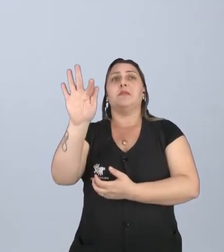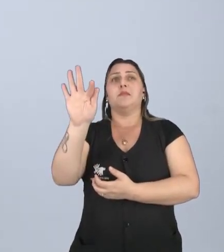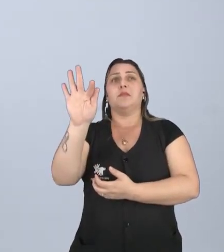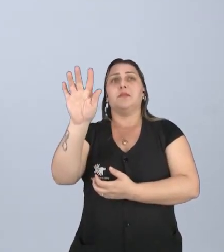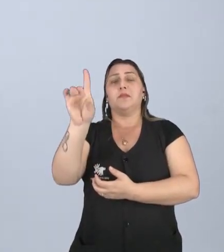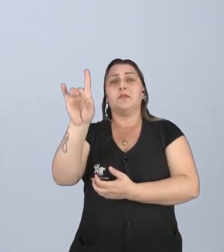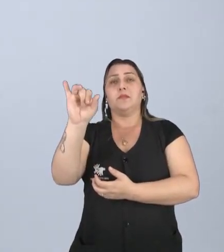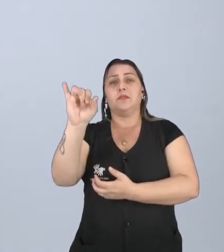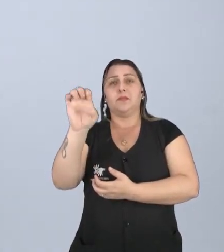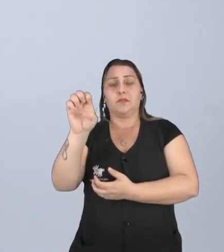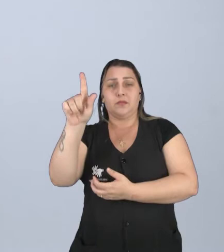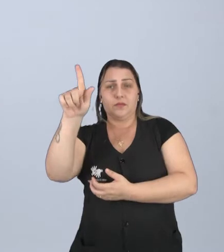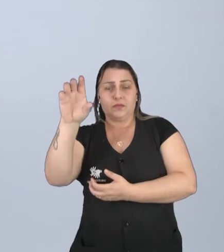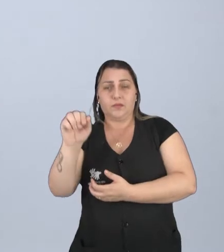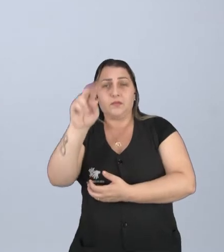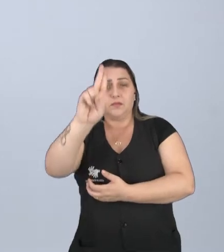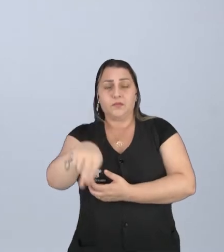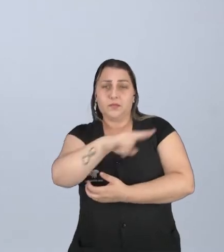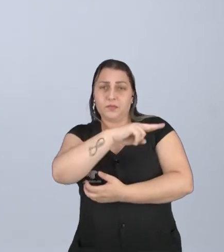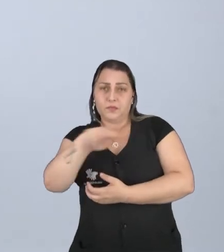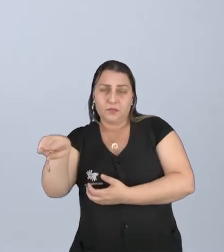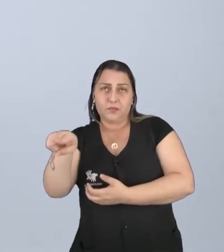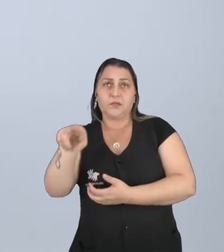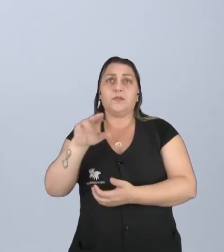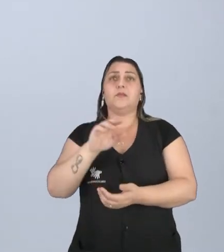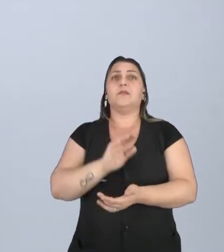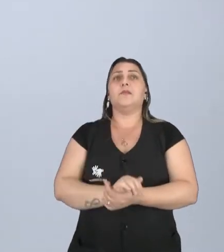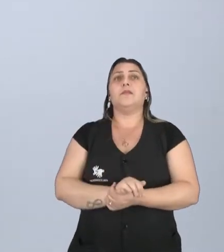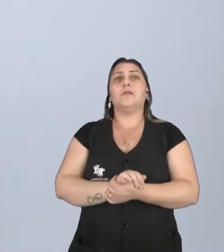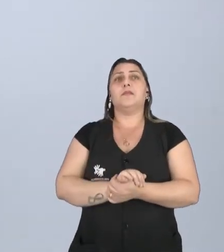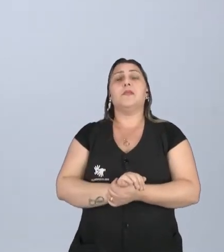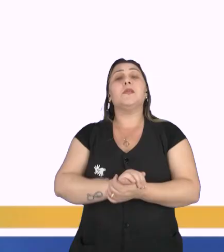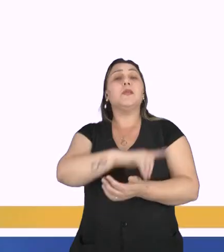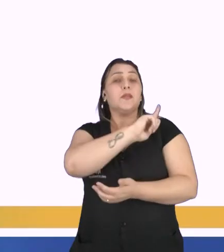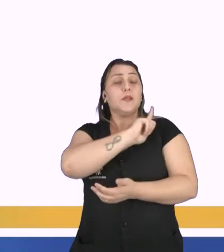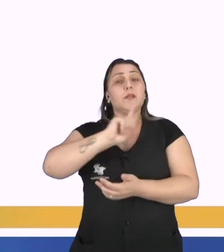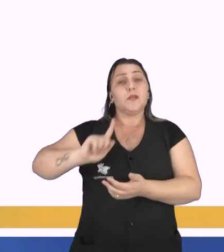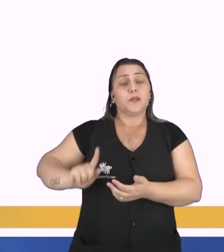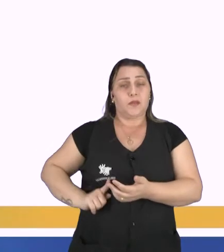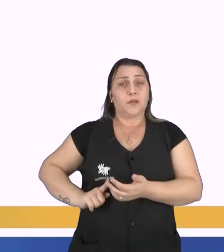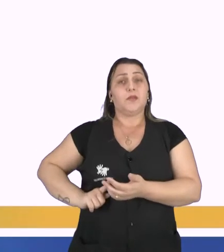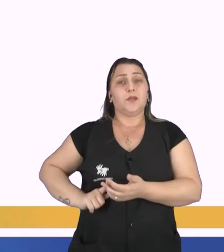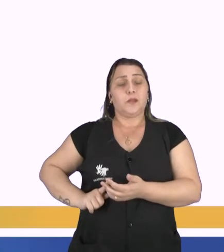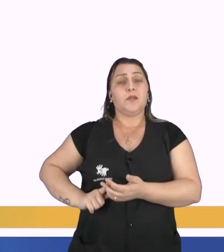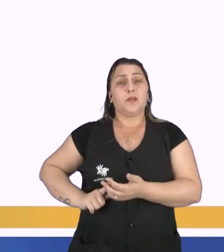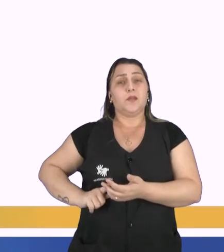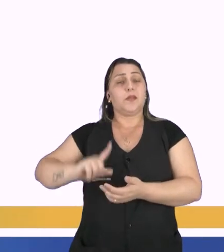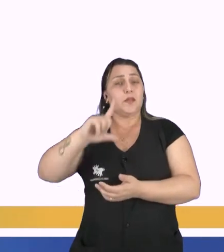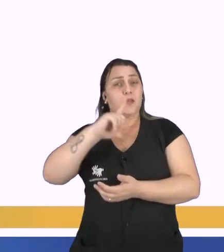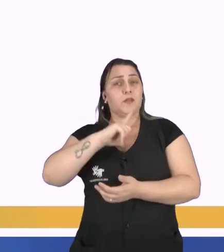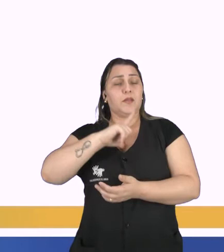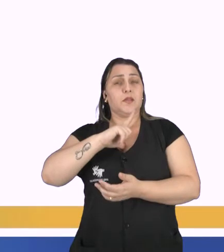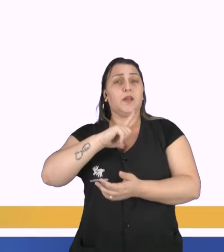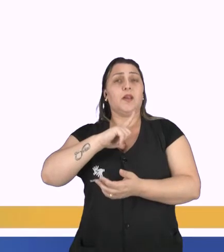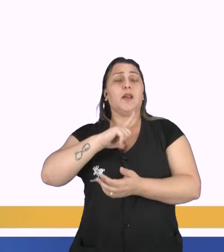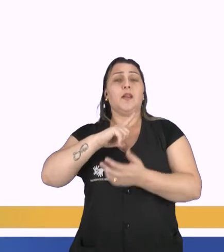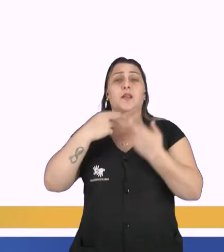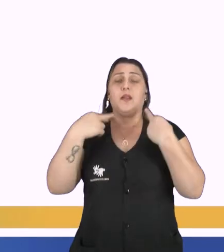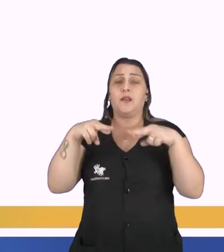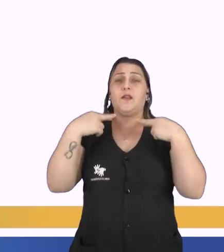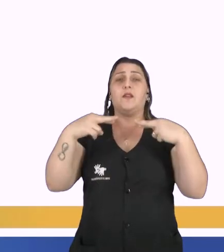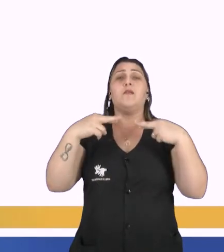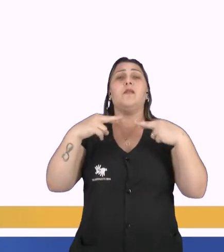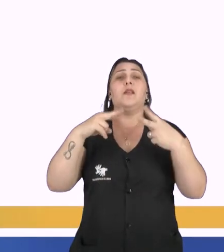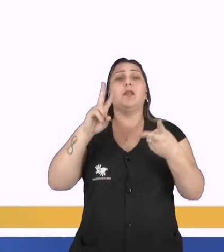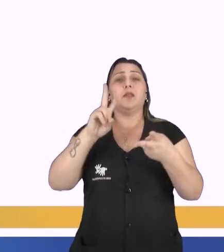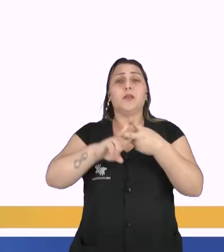una do padre Antônio Diogo Feijó, né? Que aí durante o governo do regente Feijó tiveram início rebeliões, que a gente